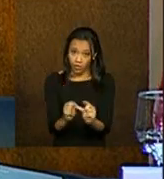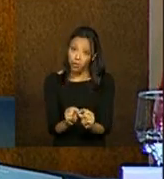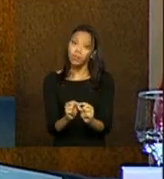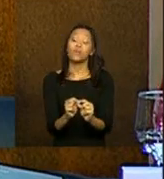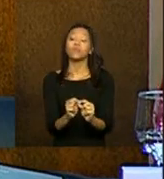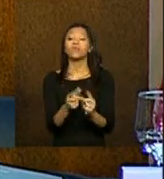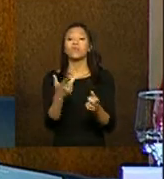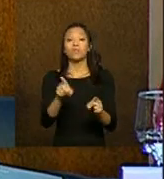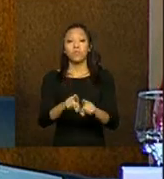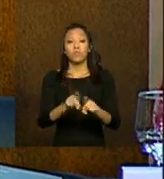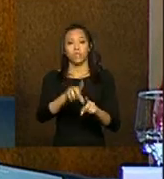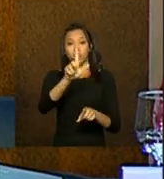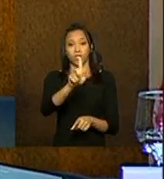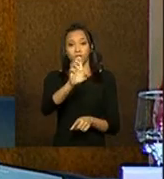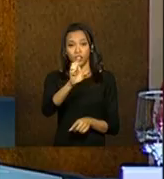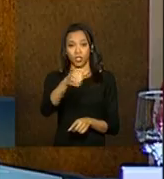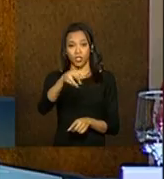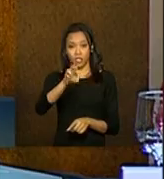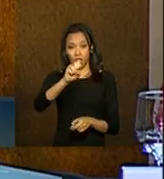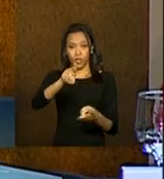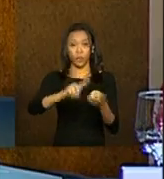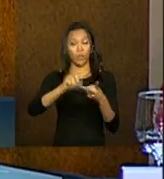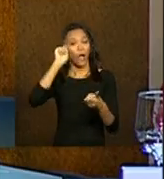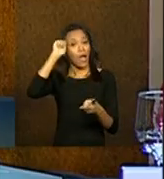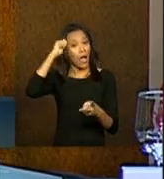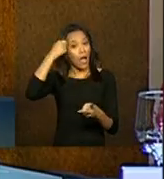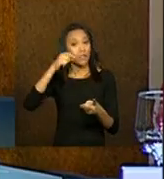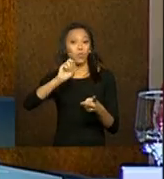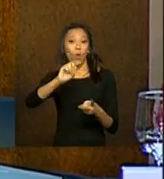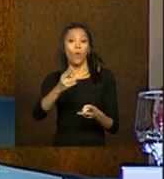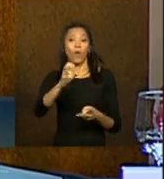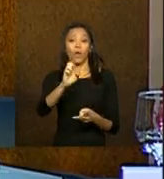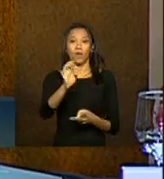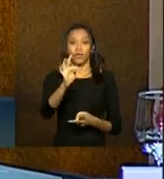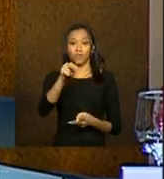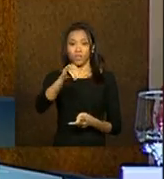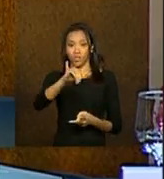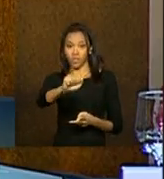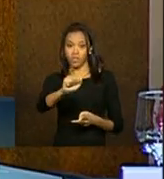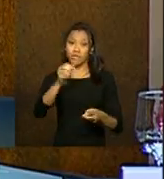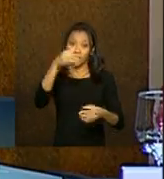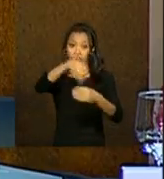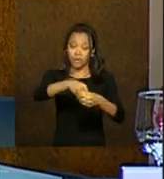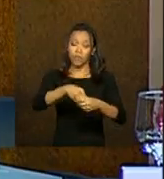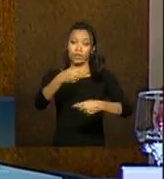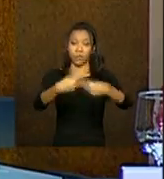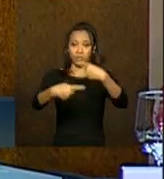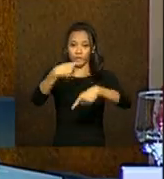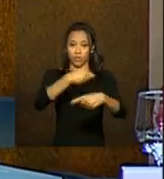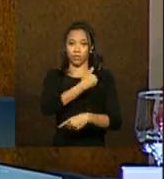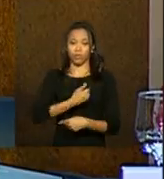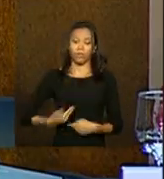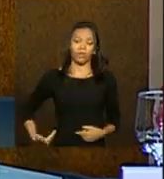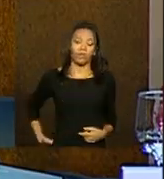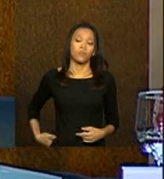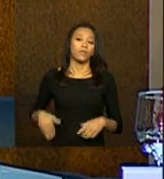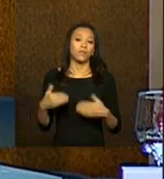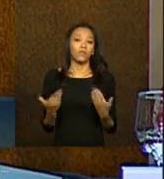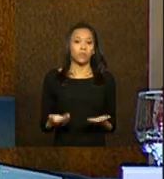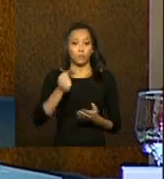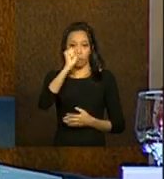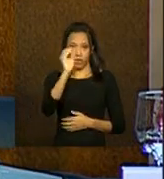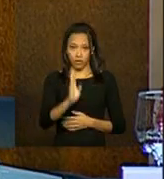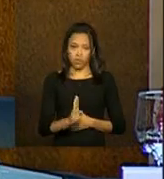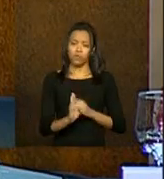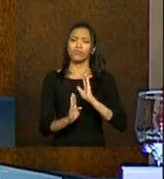gênero, geração, raça ou etnia nas políticas públicas. Ou seja, dizer, nós, eh, o Brasil